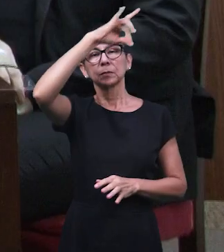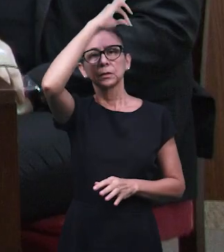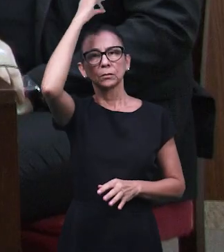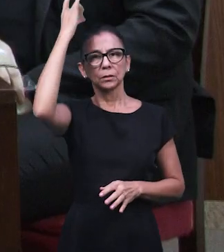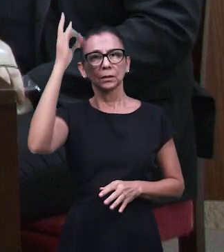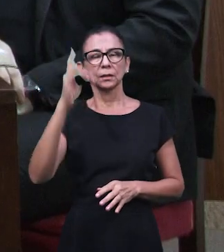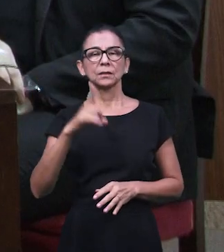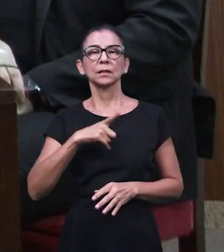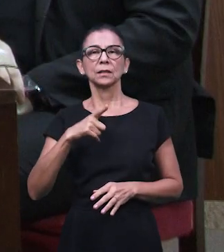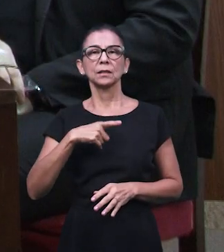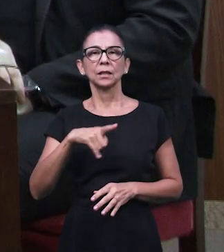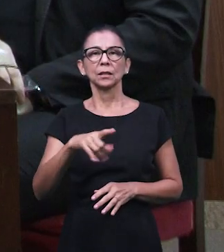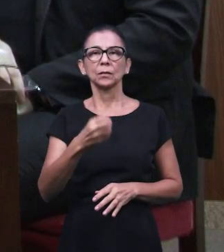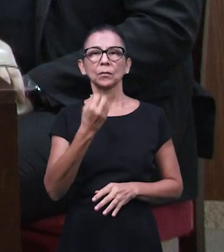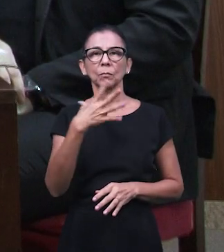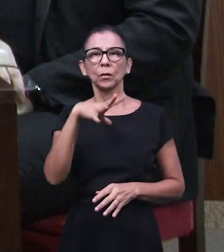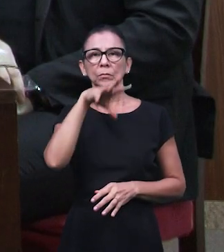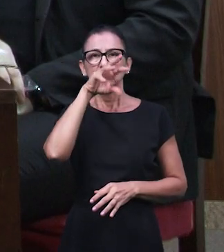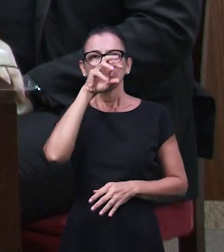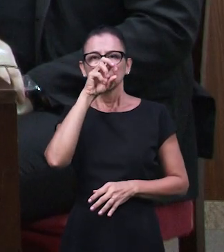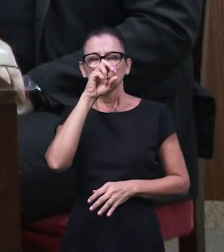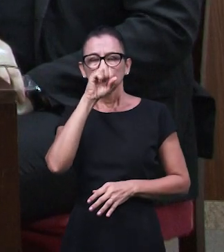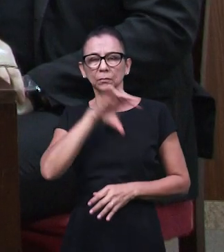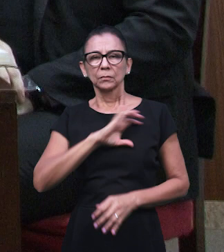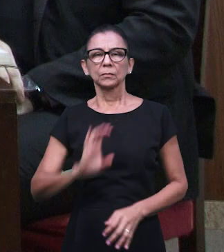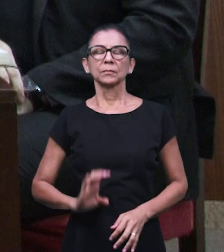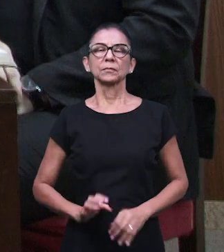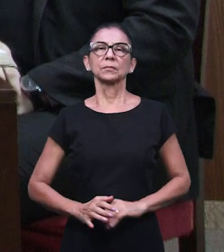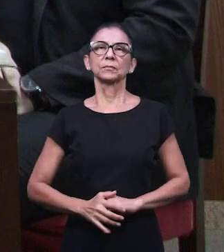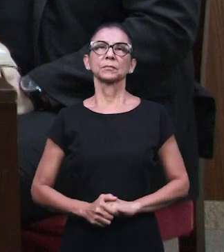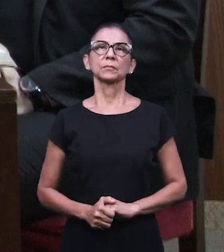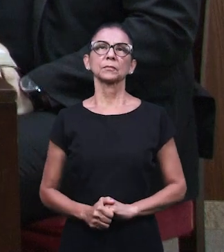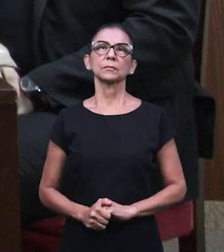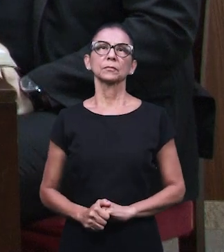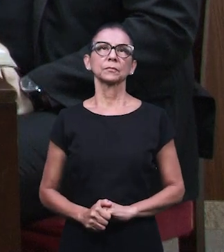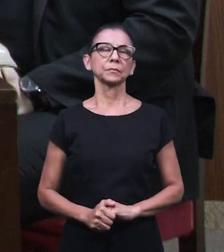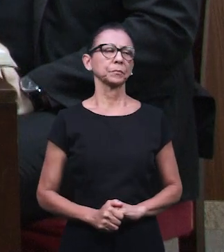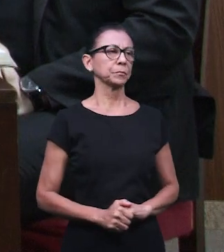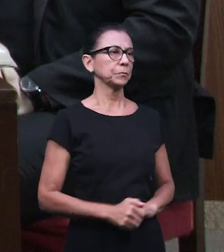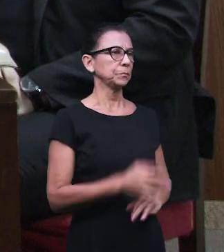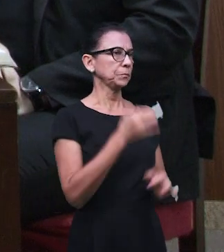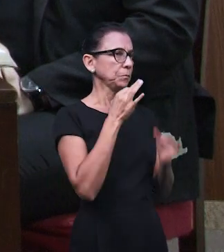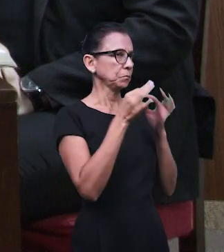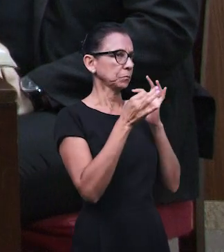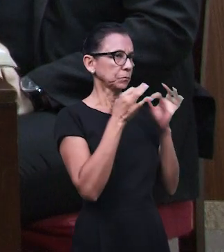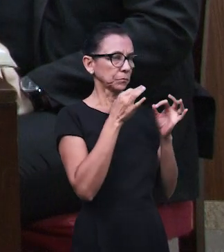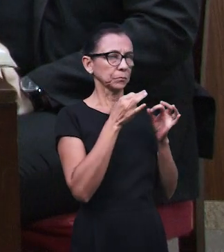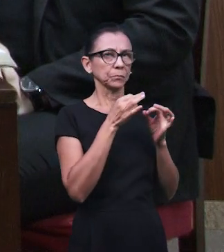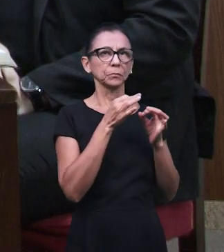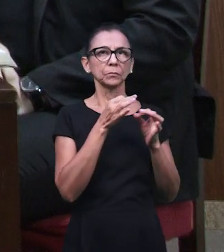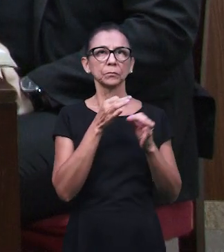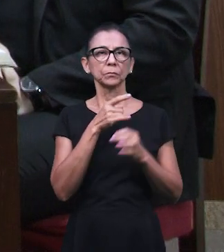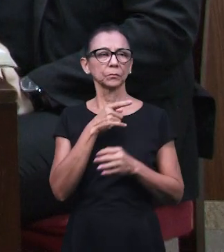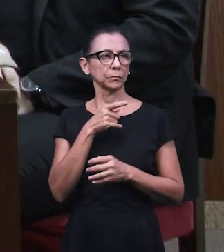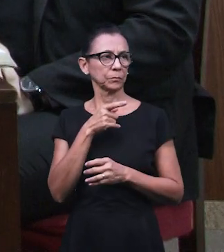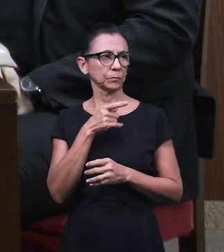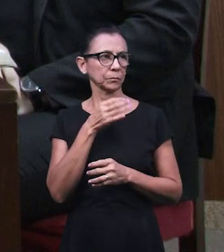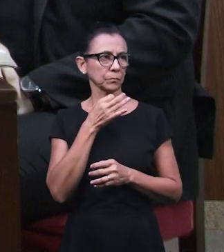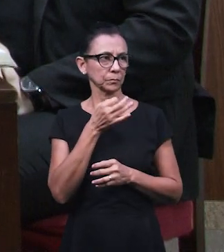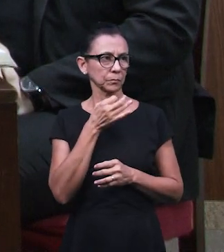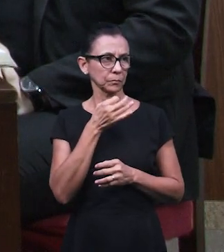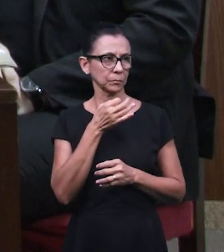Senhor. Glória a Deus, né, meus irmãos? Douglas, você tem algum comentário a fazer sobre os vídeos das nossas irmãs?